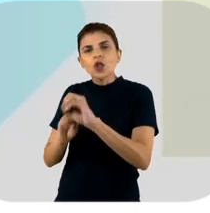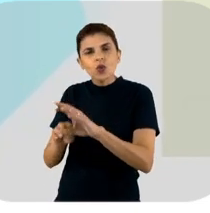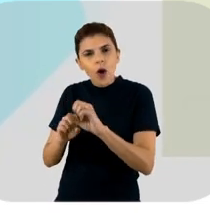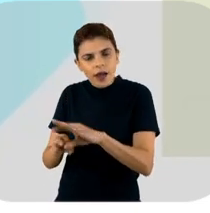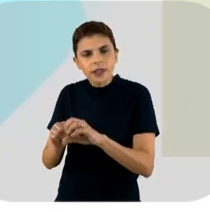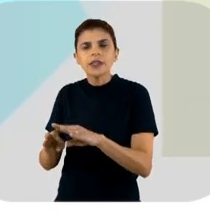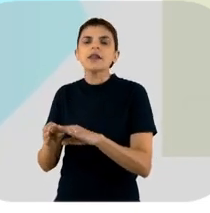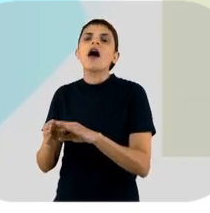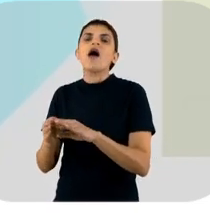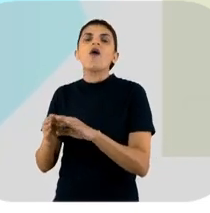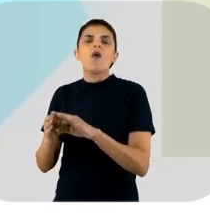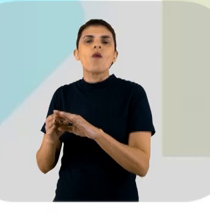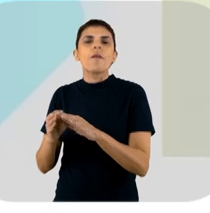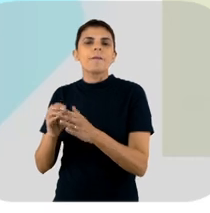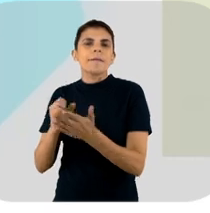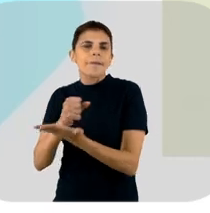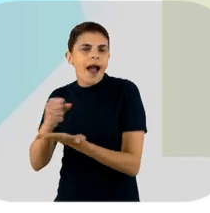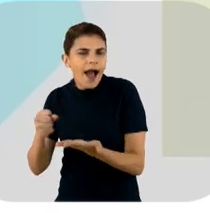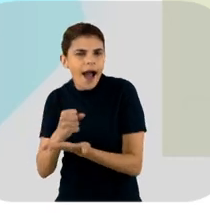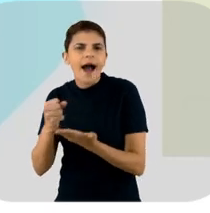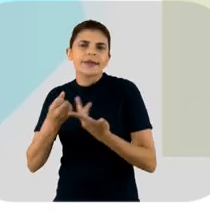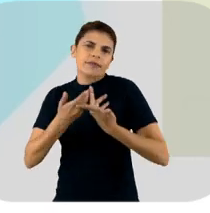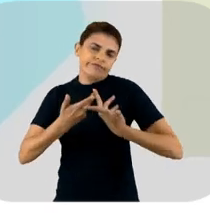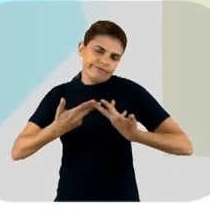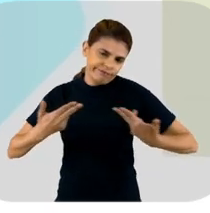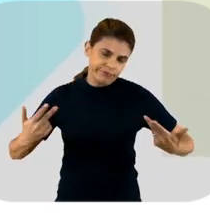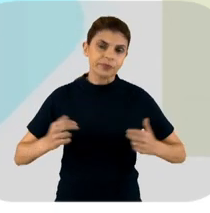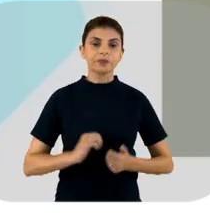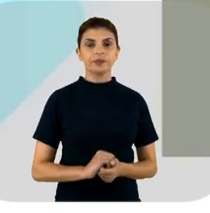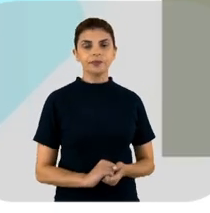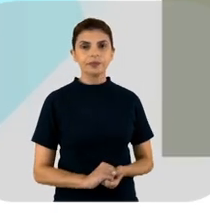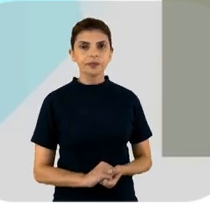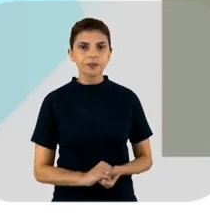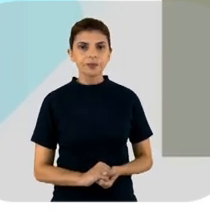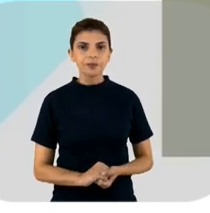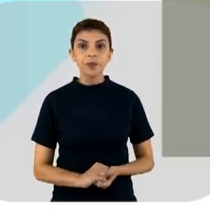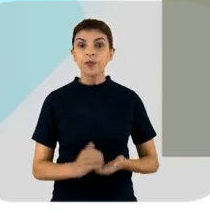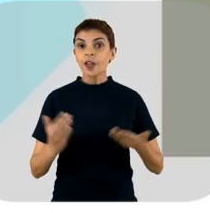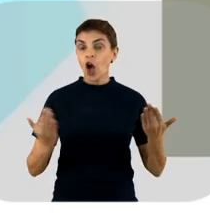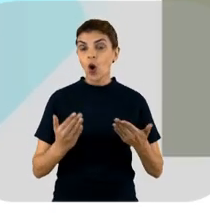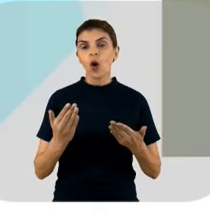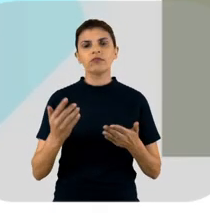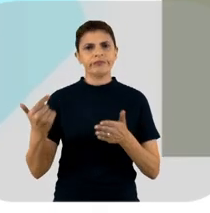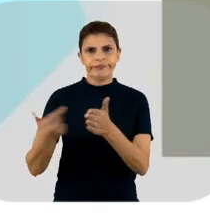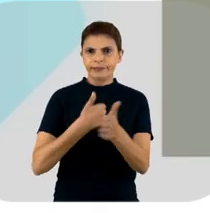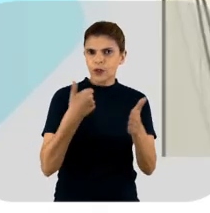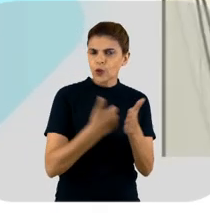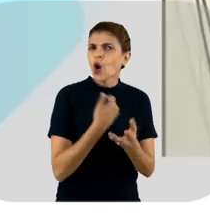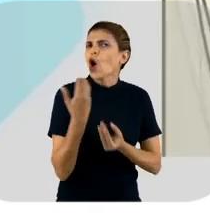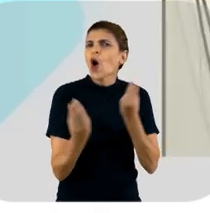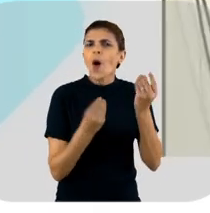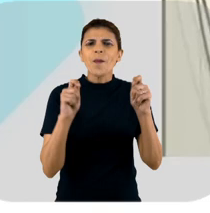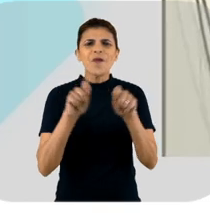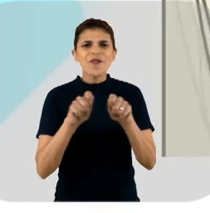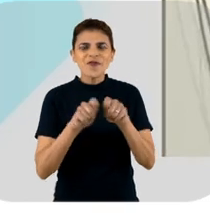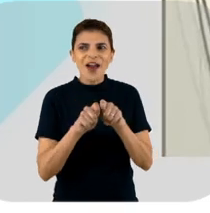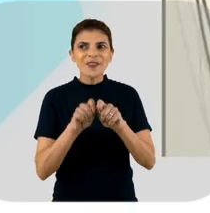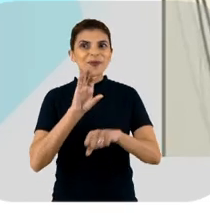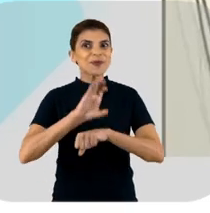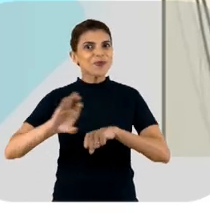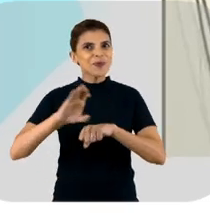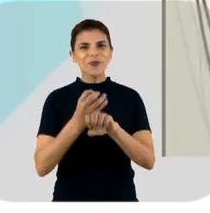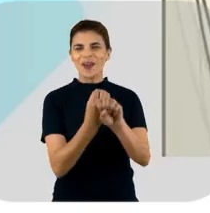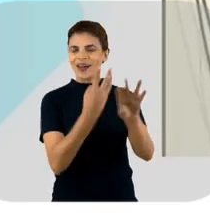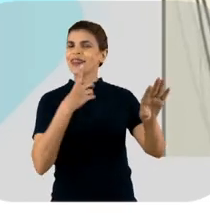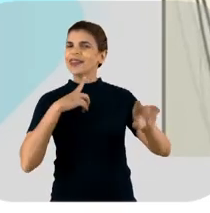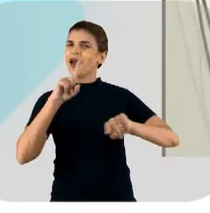básica, rurais, em muitos lugares no Brasil. Bom, agora vamos me perguntar um pouco como fazer isso online.